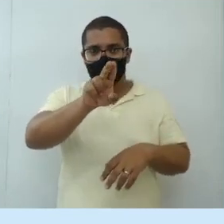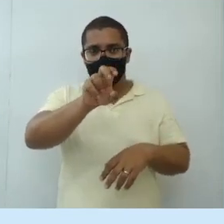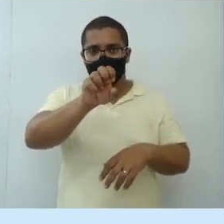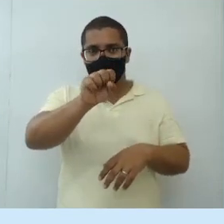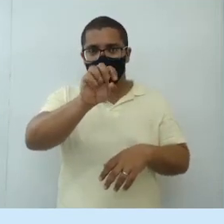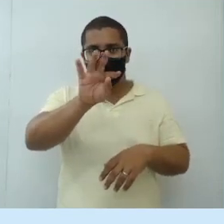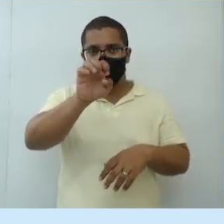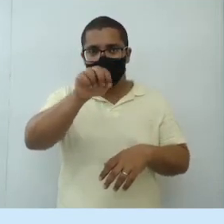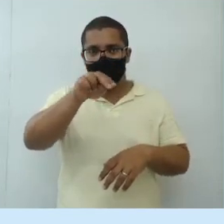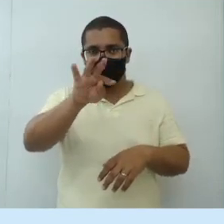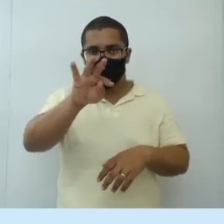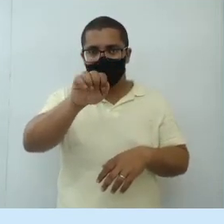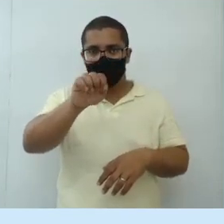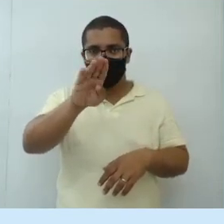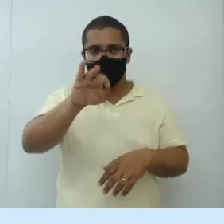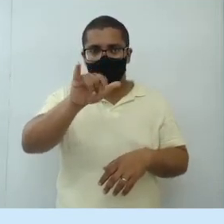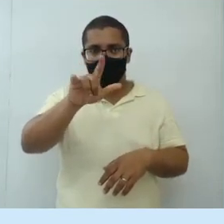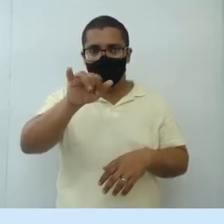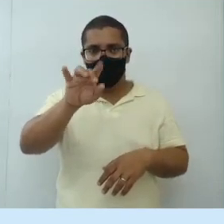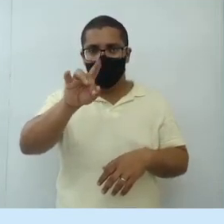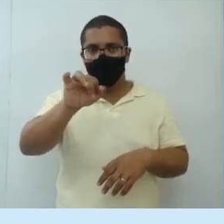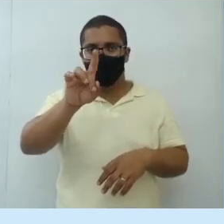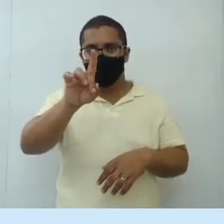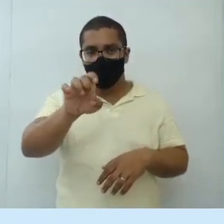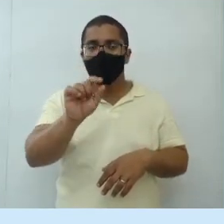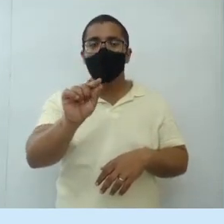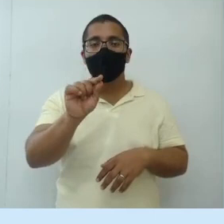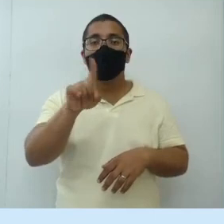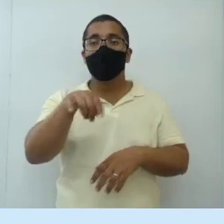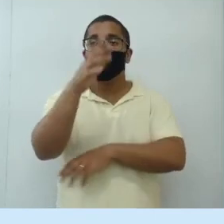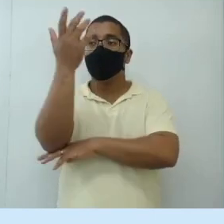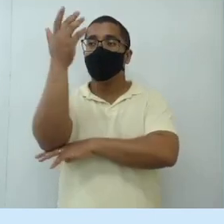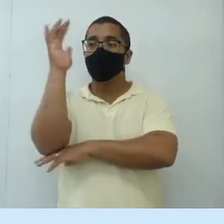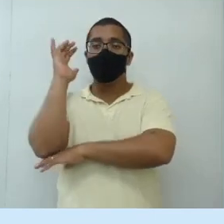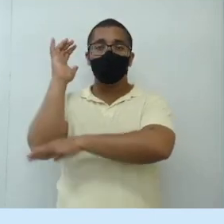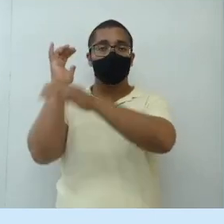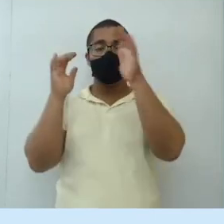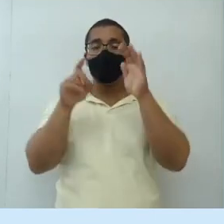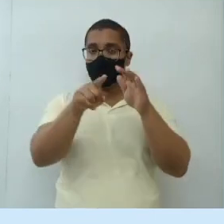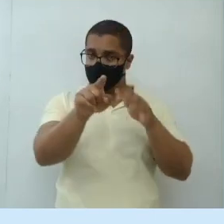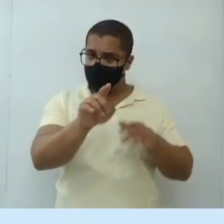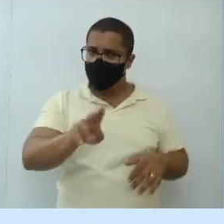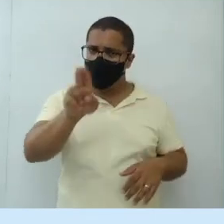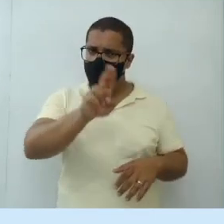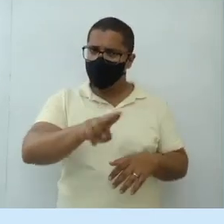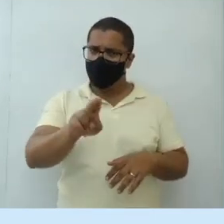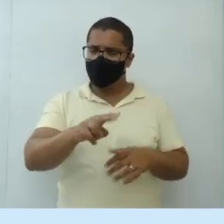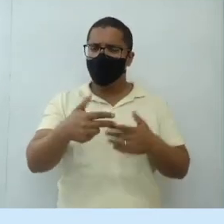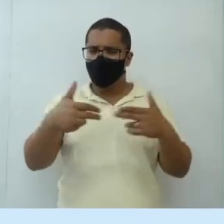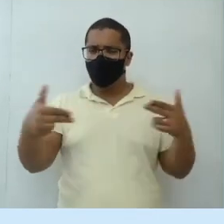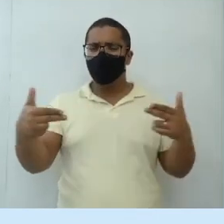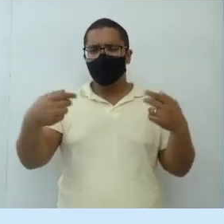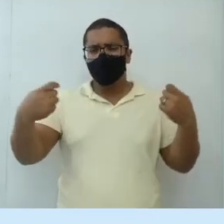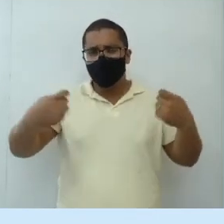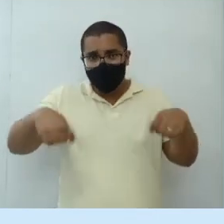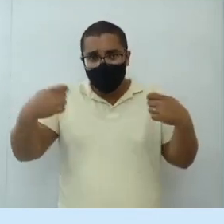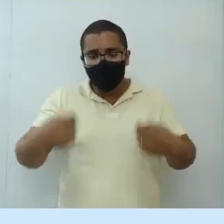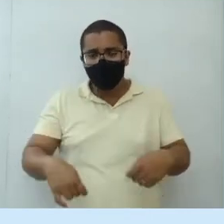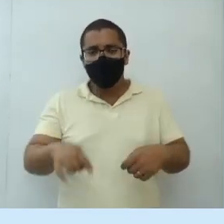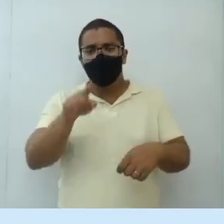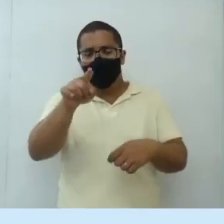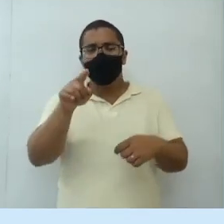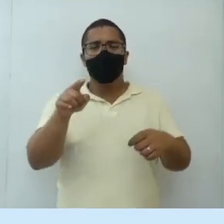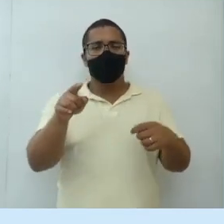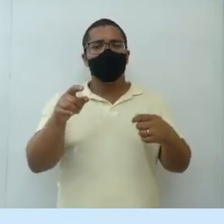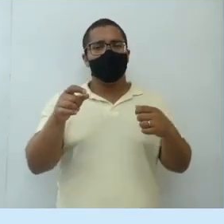né a sustentabilidade é você utilizar da natureza dos recursos naturais do nosso planeta sem